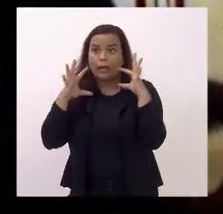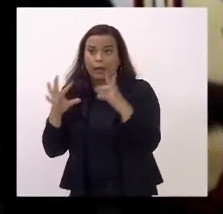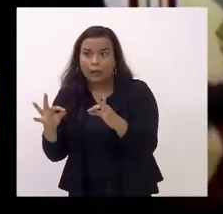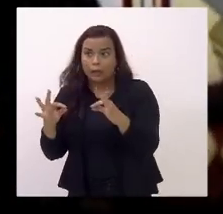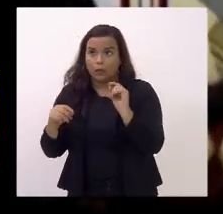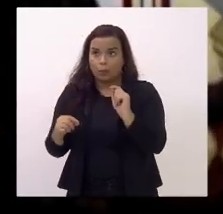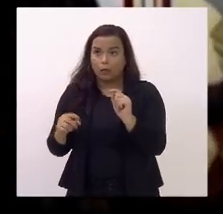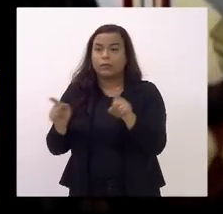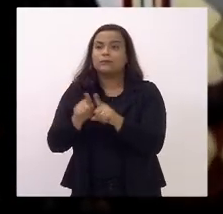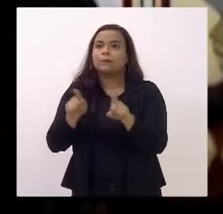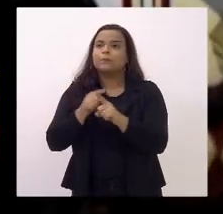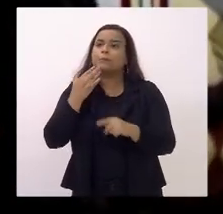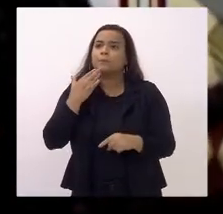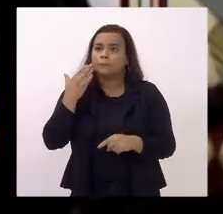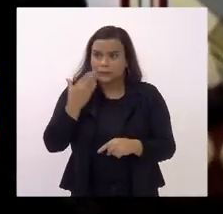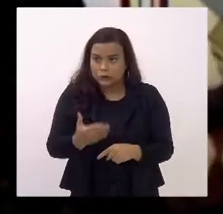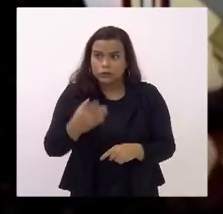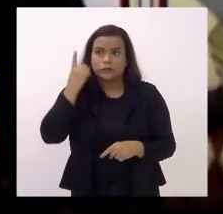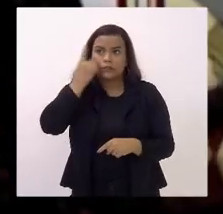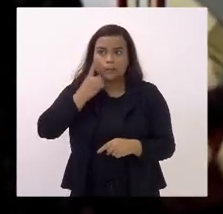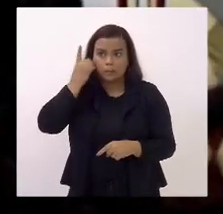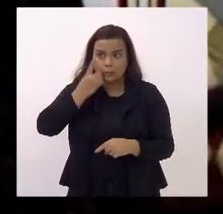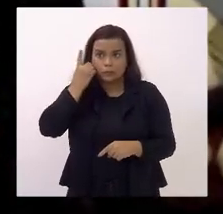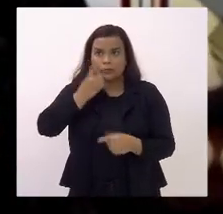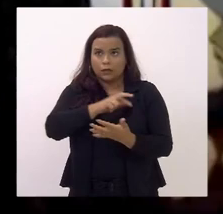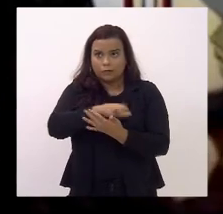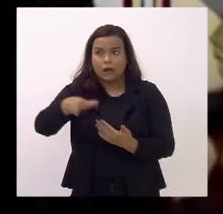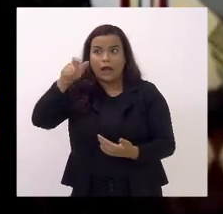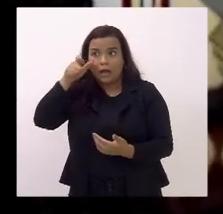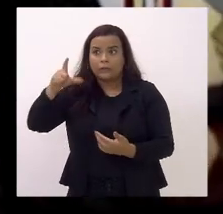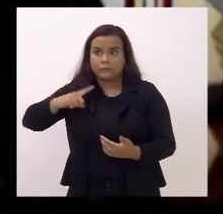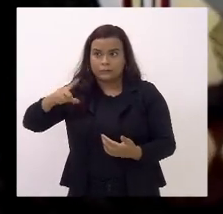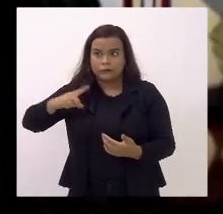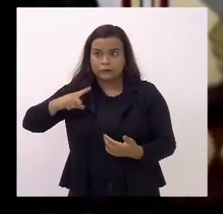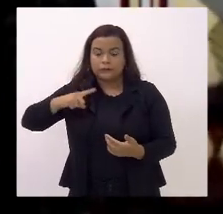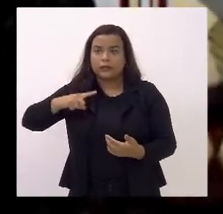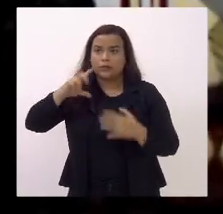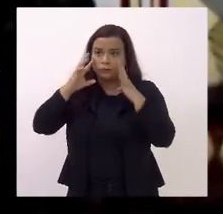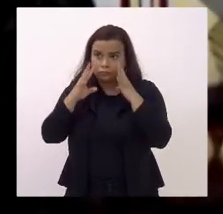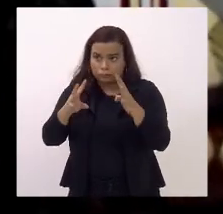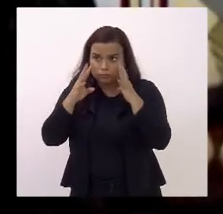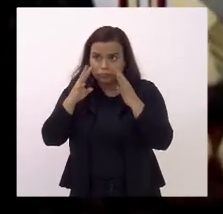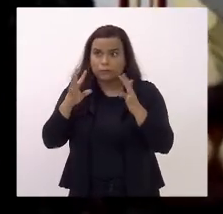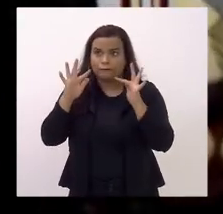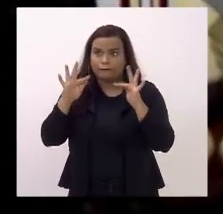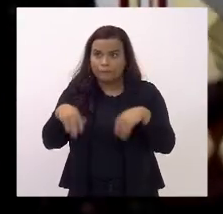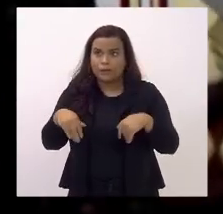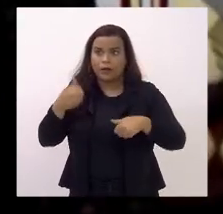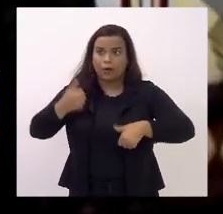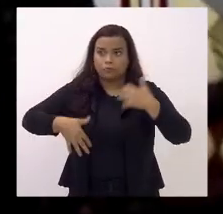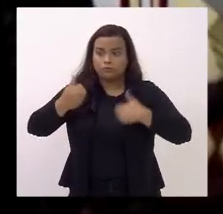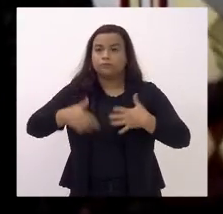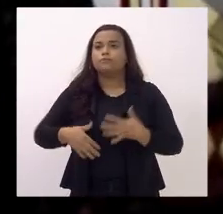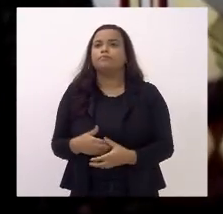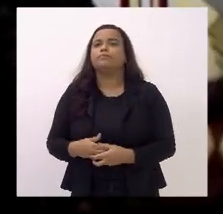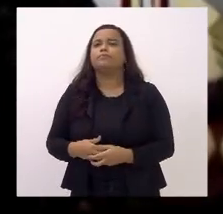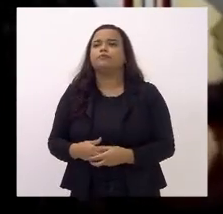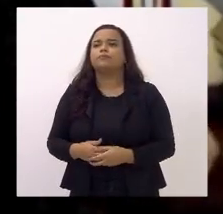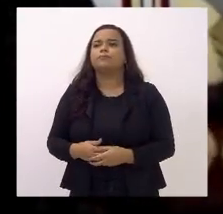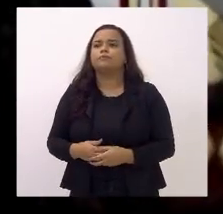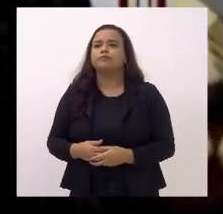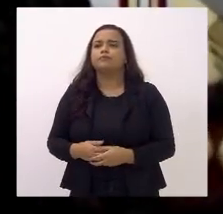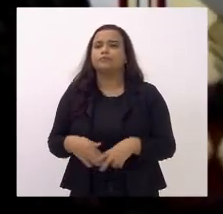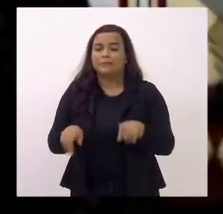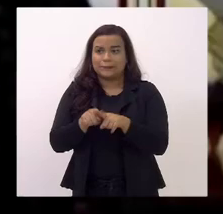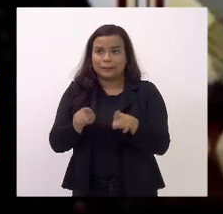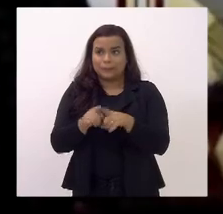e pedir, inclusive, né, aos deputados que ainda assistem, ouvem o expediente final e ao